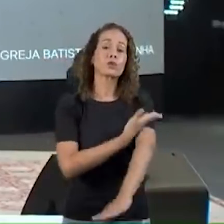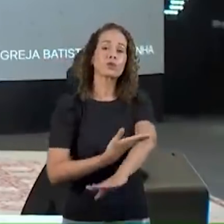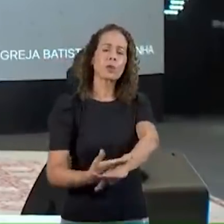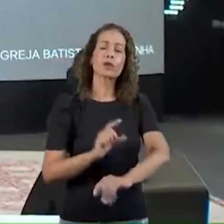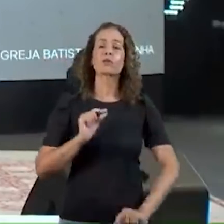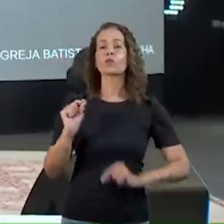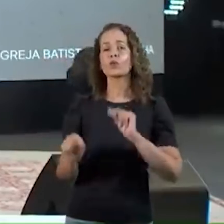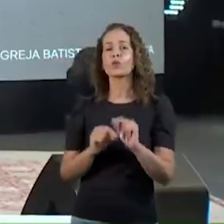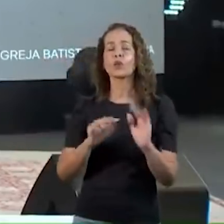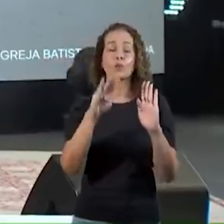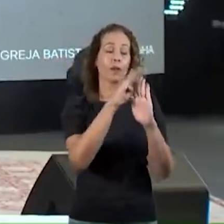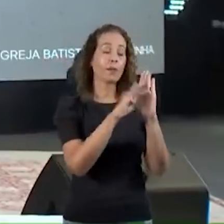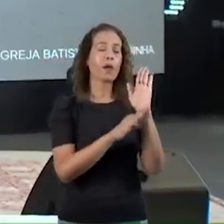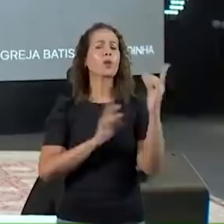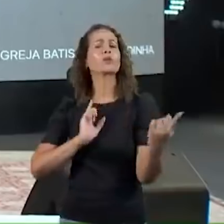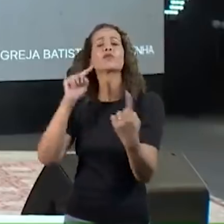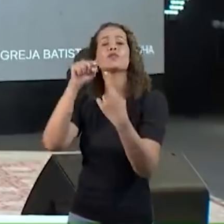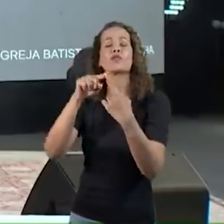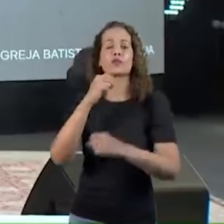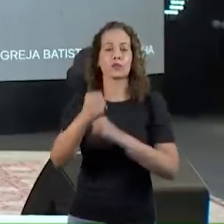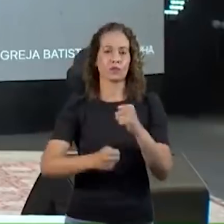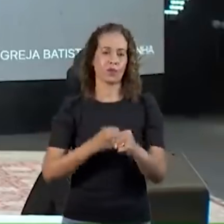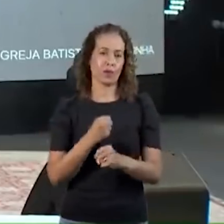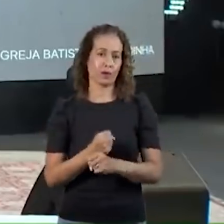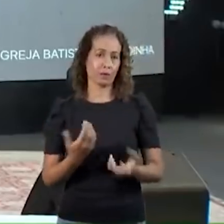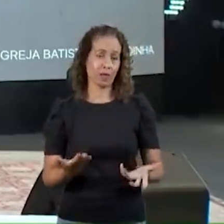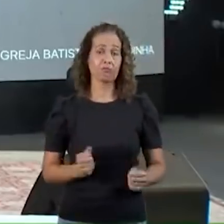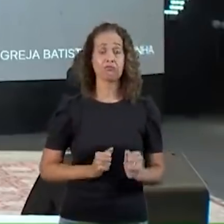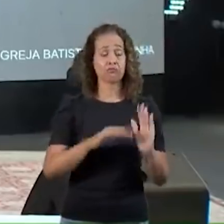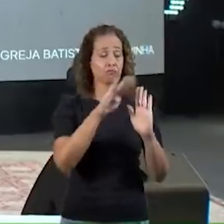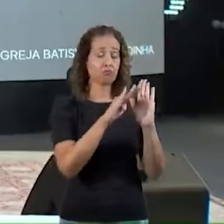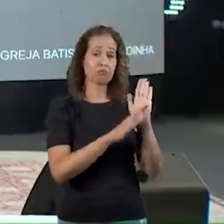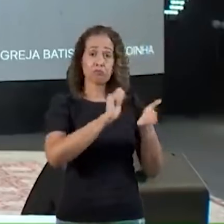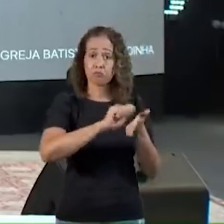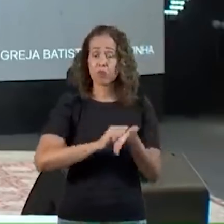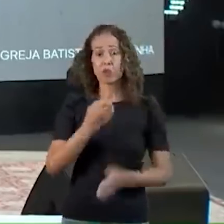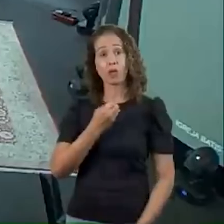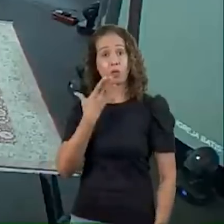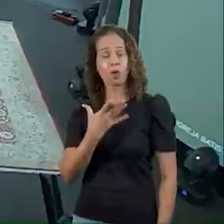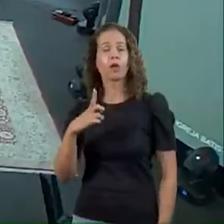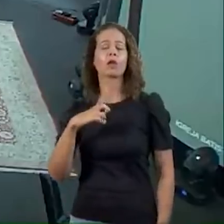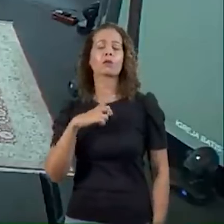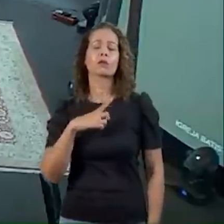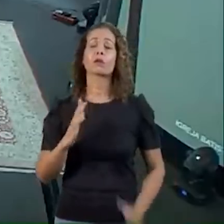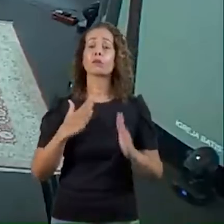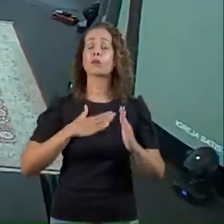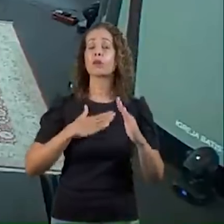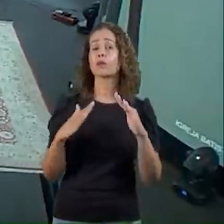alvos para o ano que vem. E fazer alvos é coisa boa. Eu tenho lá na minha casa, até hoje